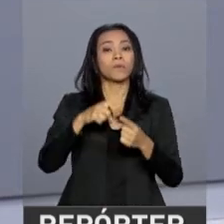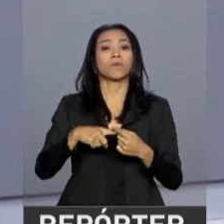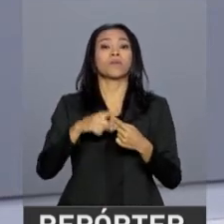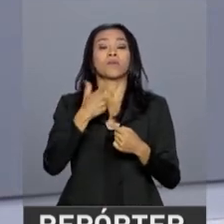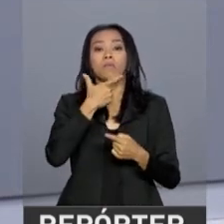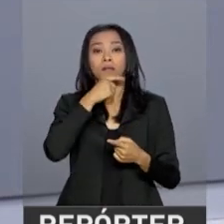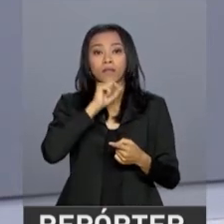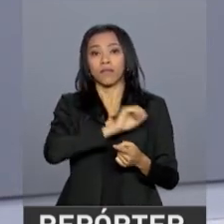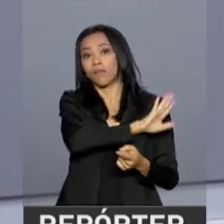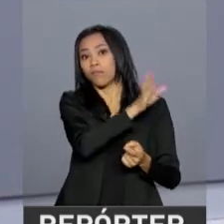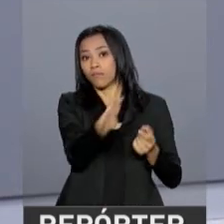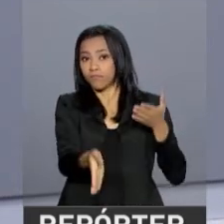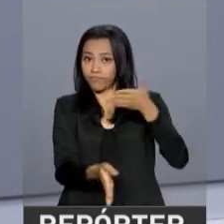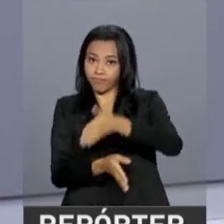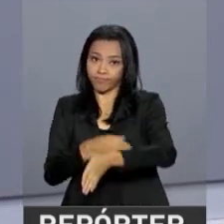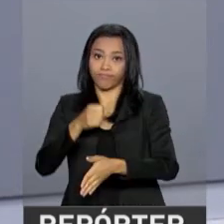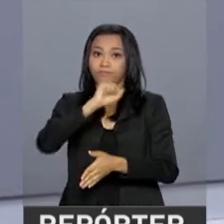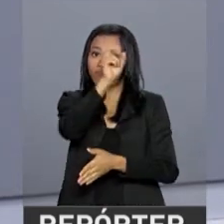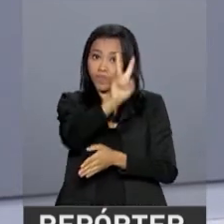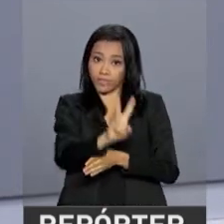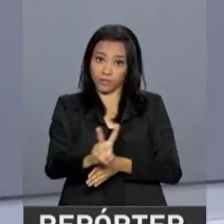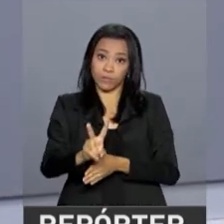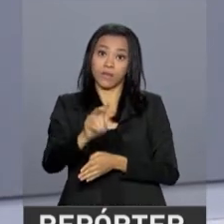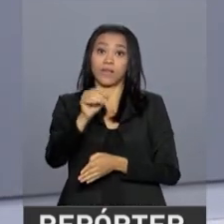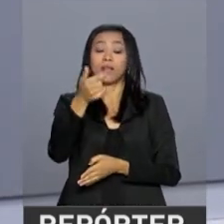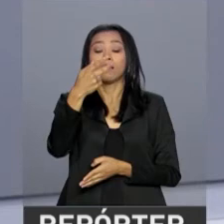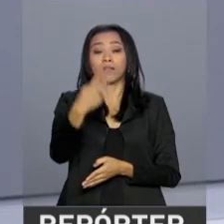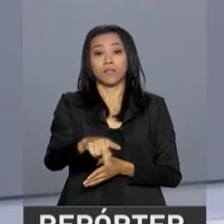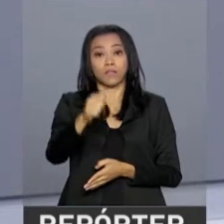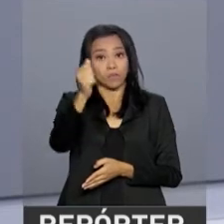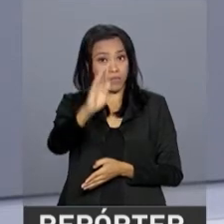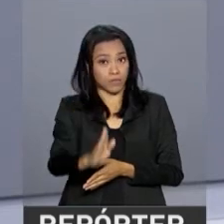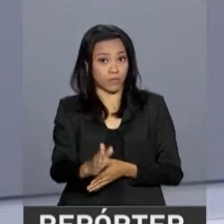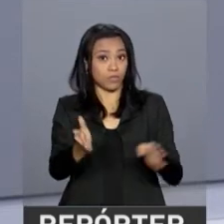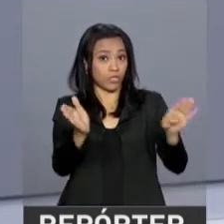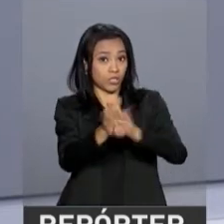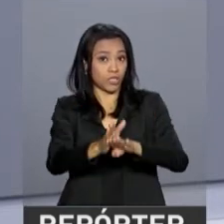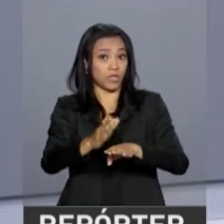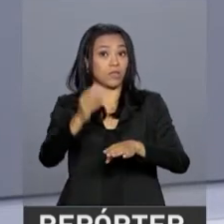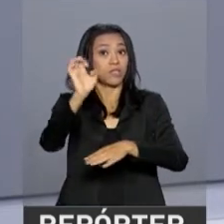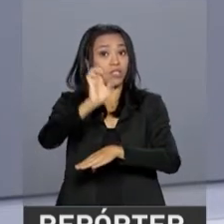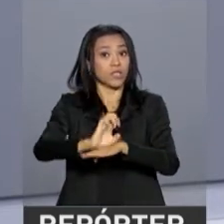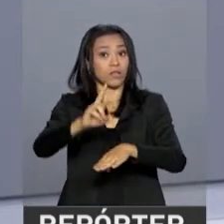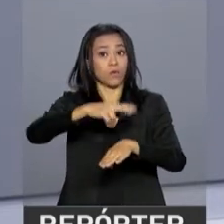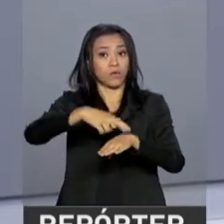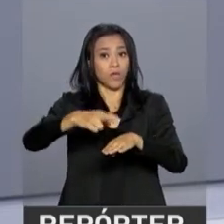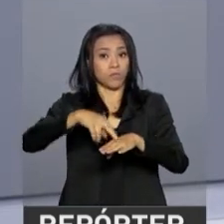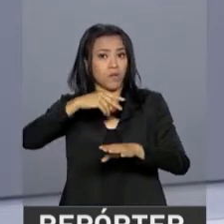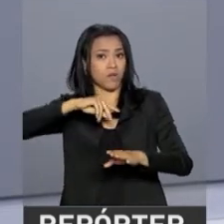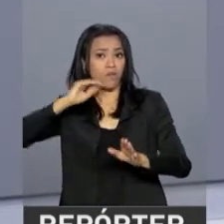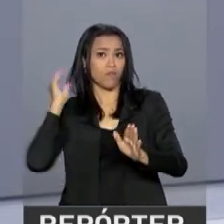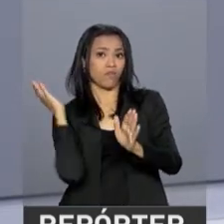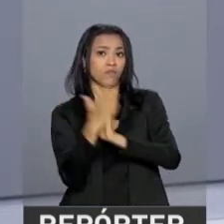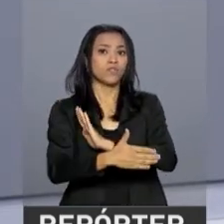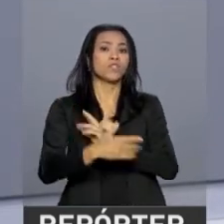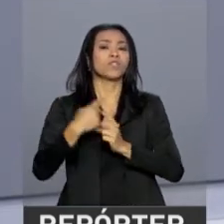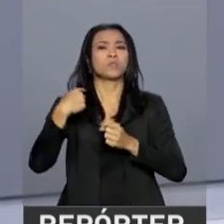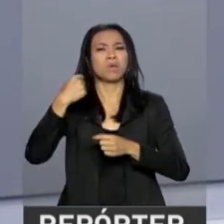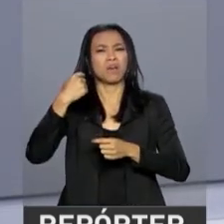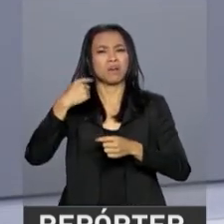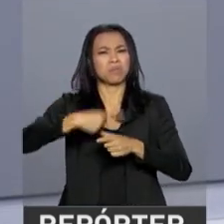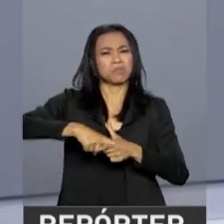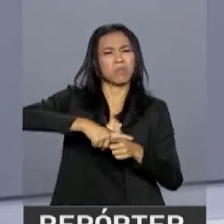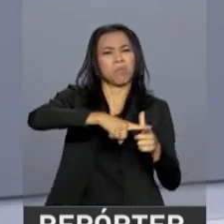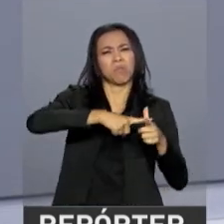imigrantes - rolamos eles chegam ao brasil principalmente pelo estado de roraima fugindo da crise política e econômica no país